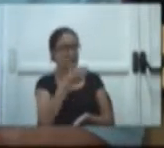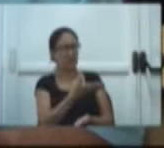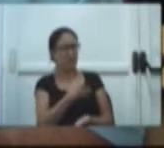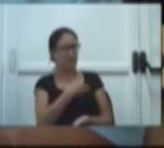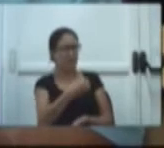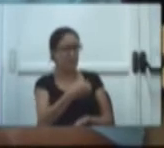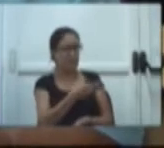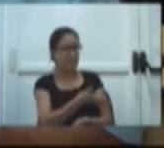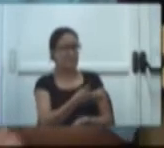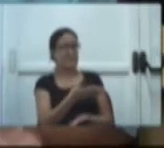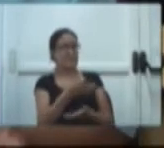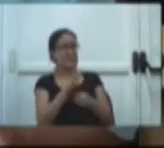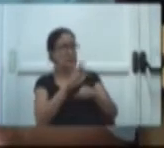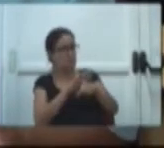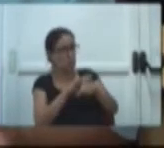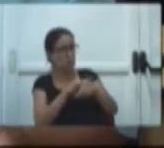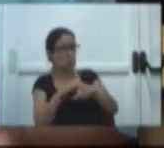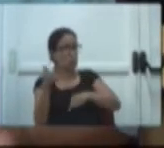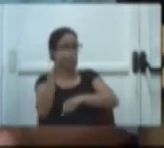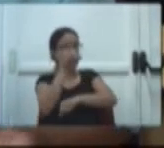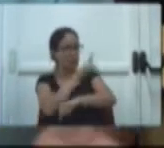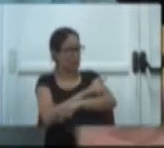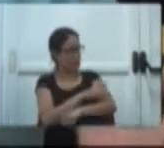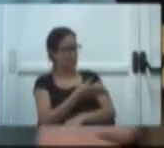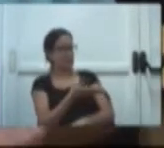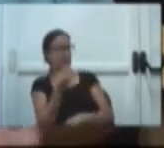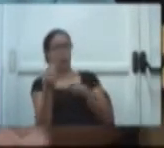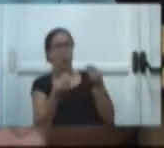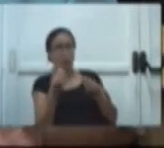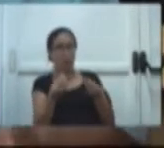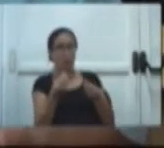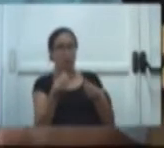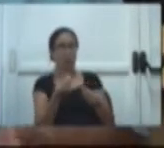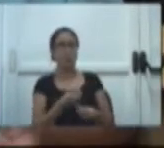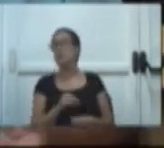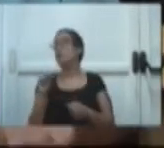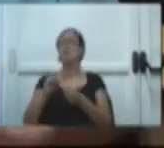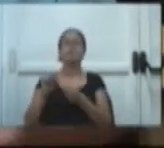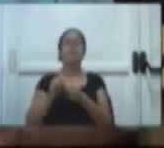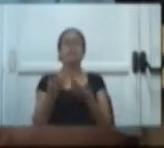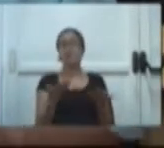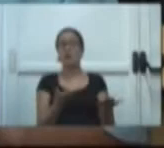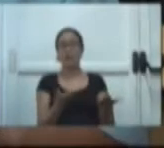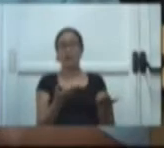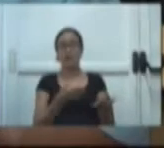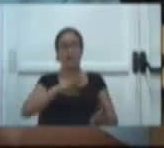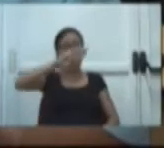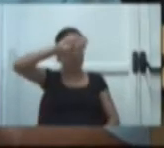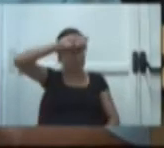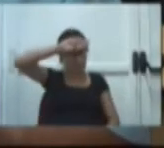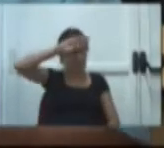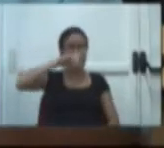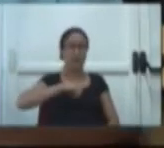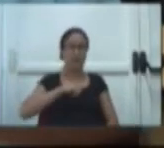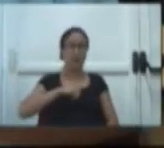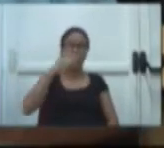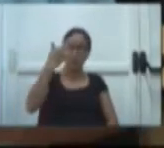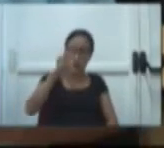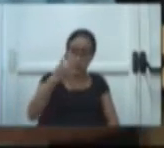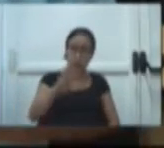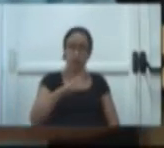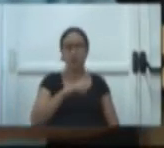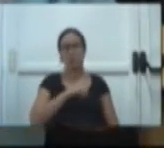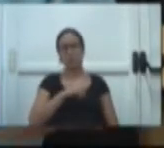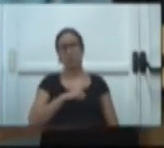dengue. O que eu faço? Ela não aguenta dor de cabeça, está com febre.